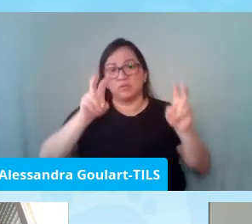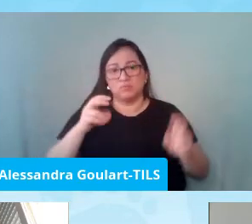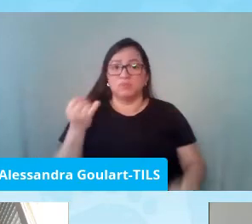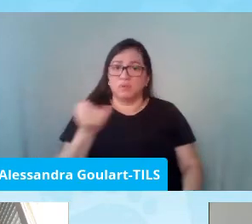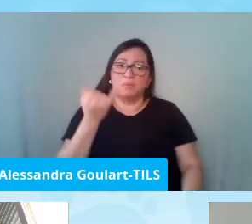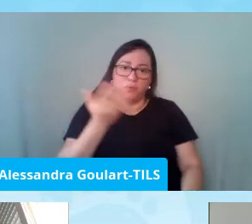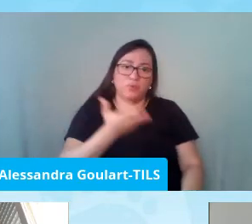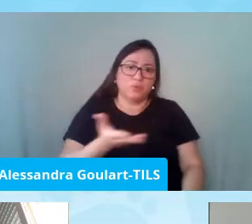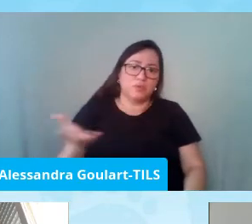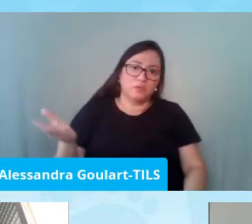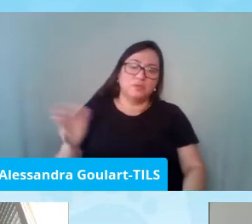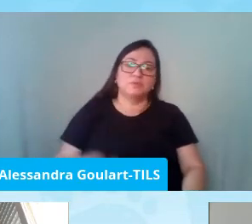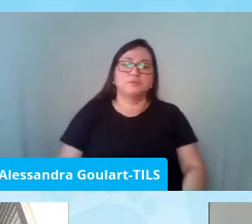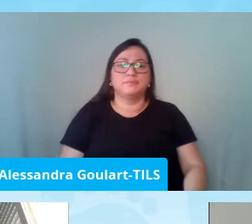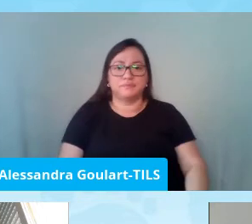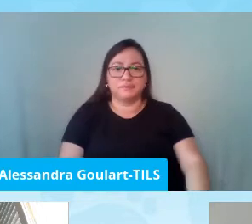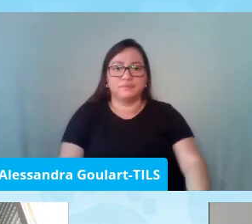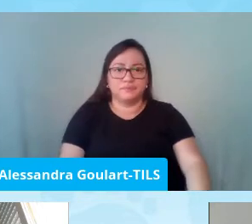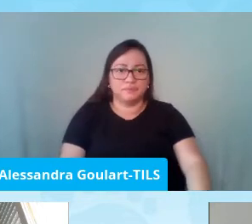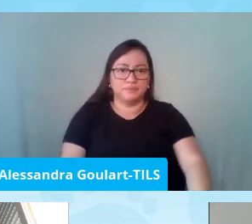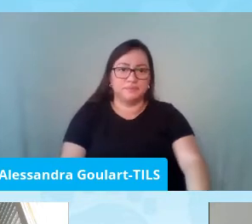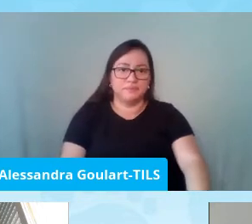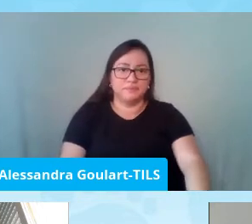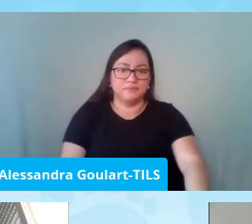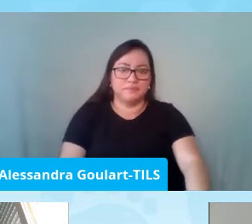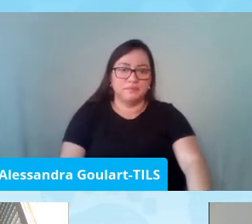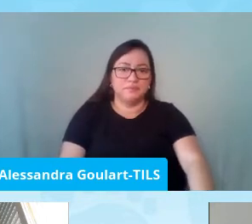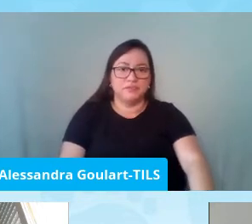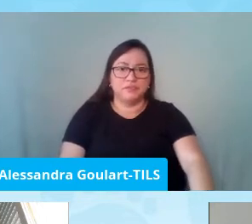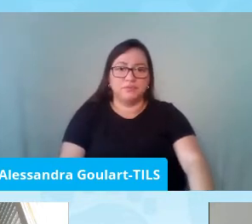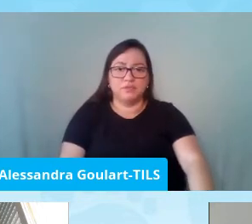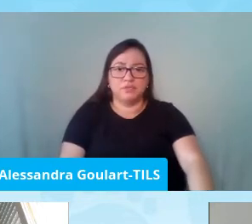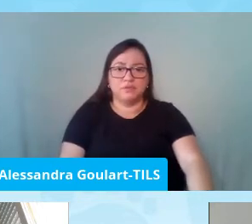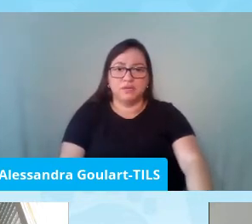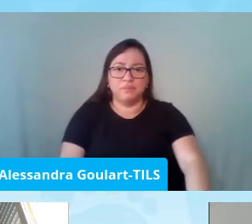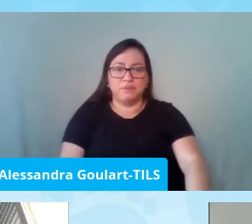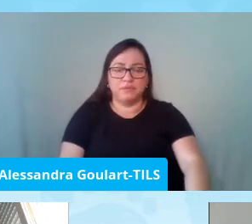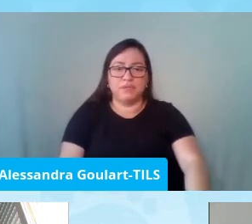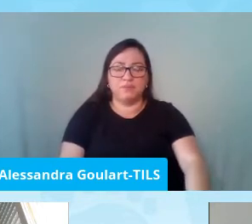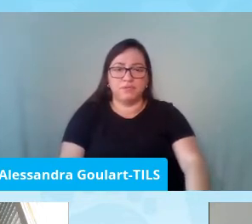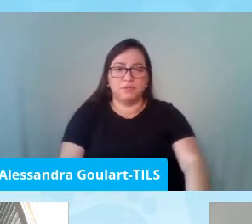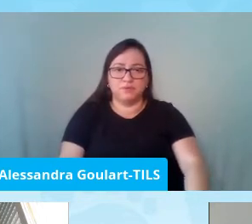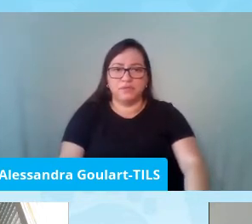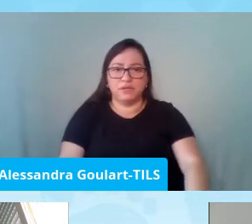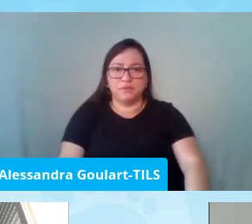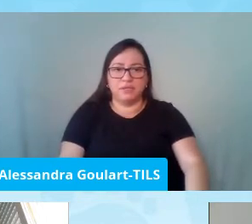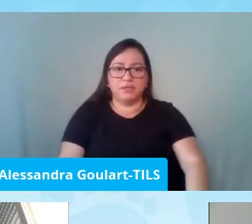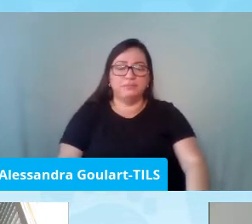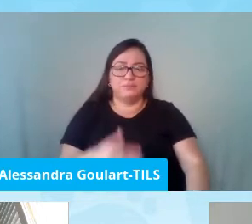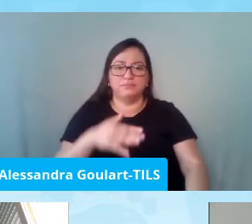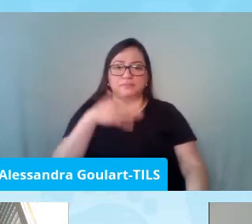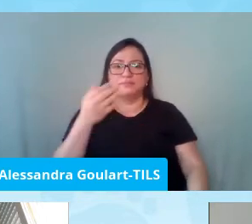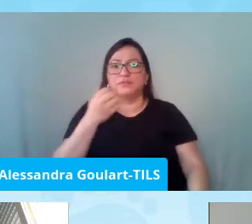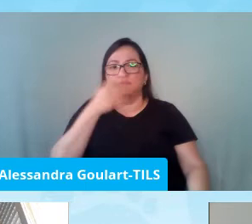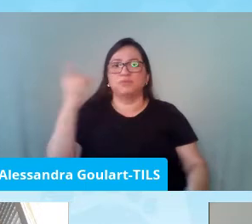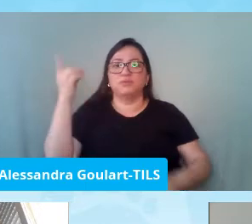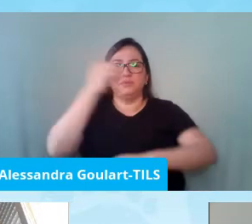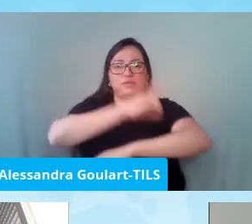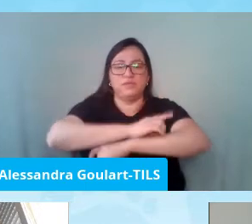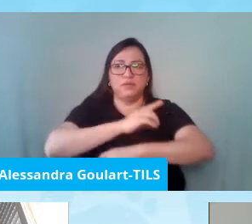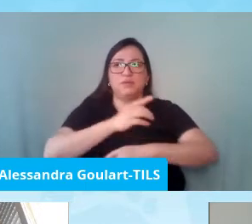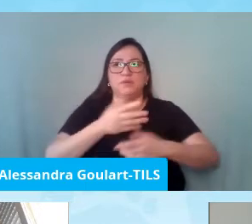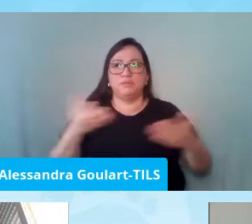vocês para o nosso debate. Então, Paulo, a palavra está contigo. Certo, bom dia.